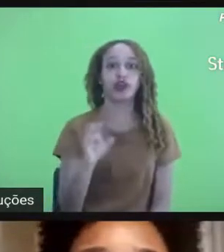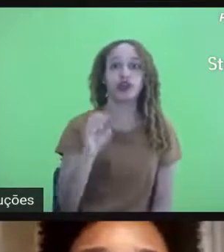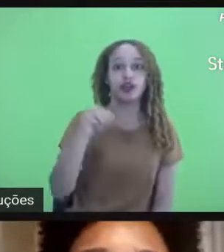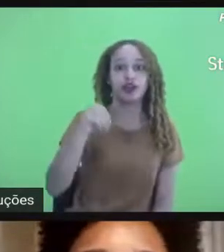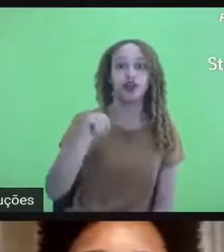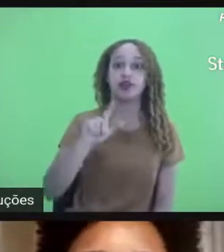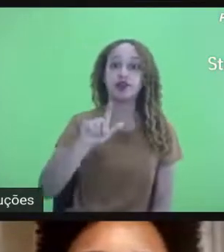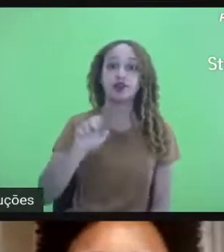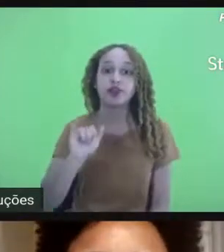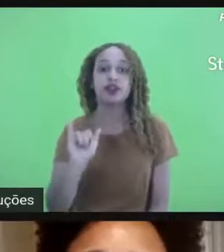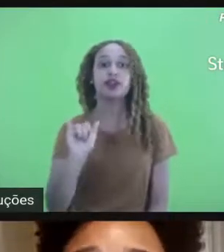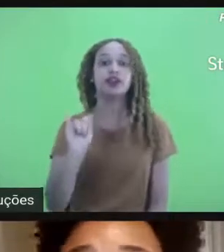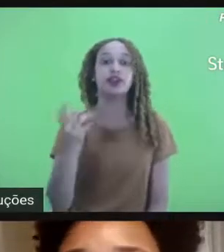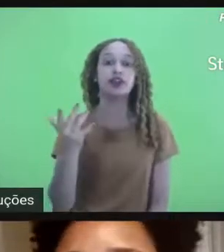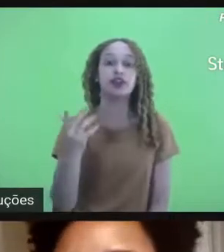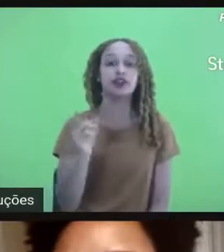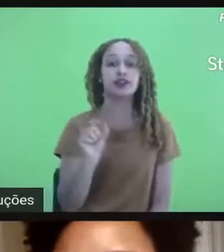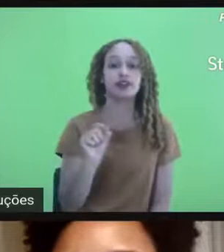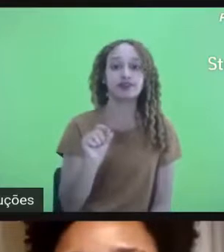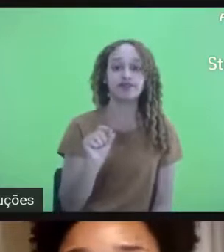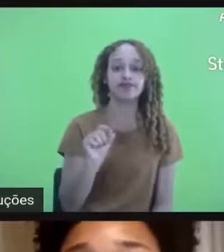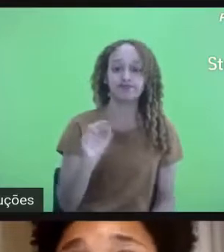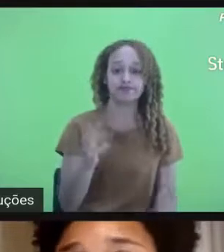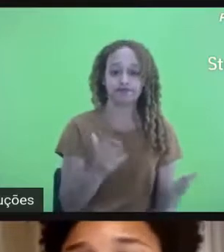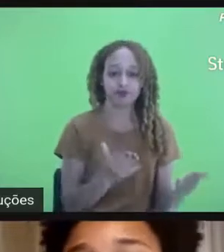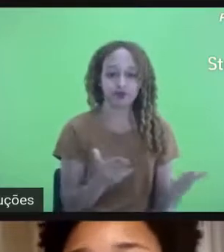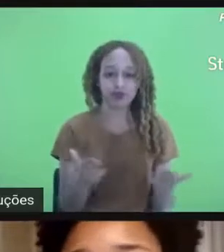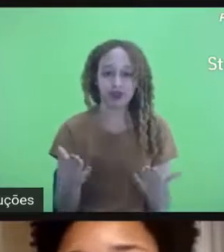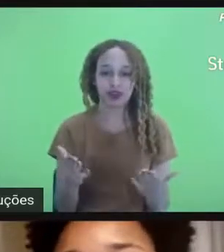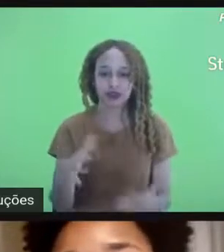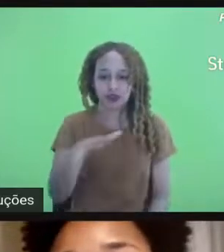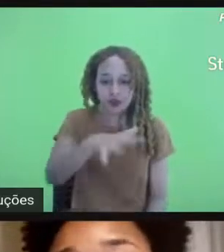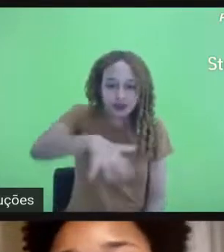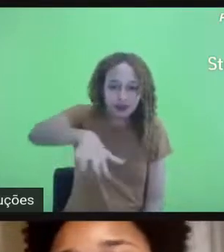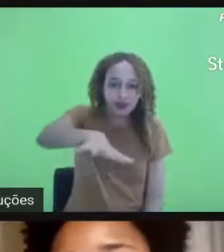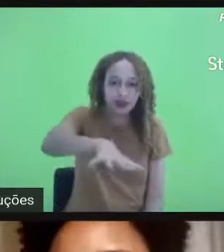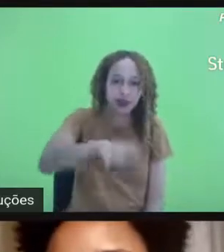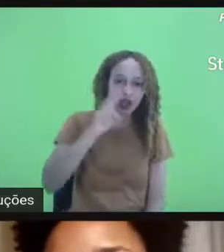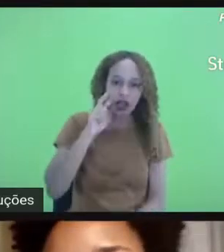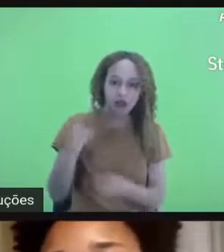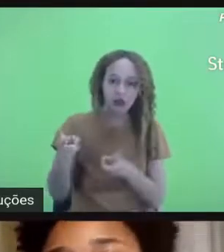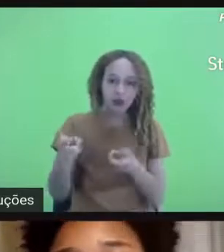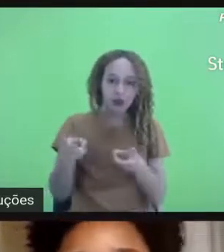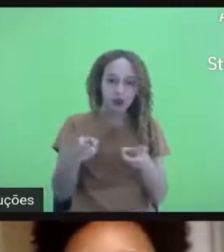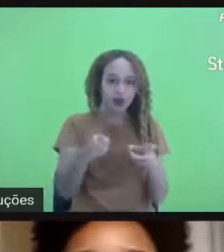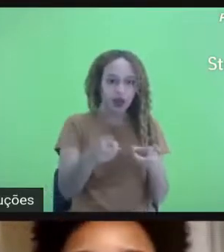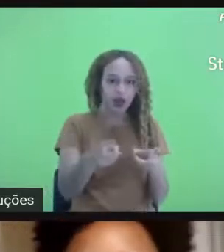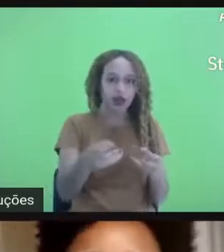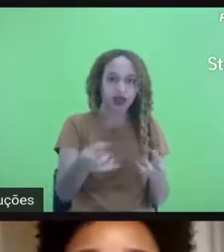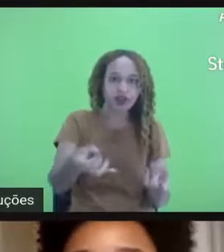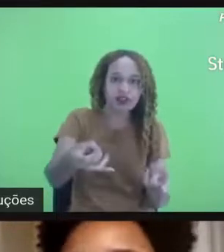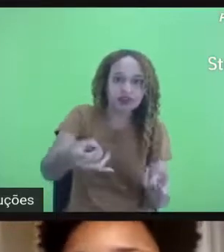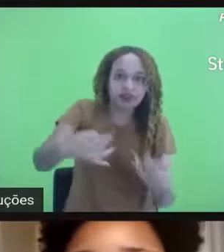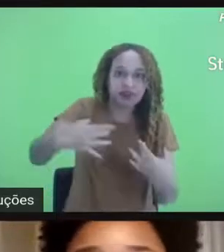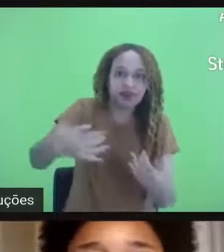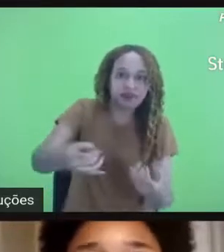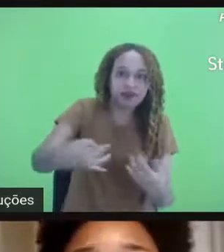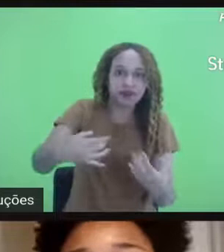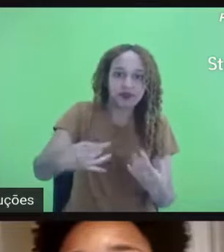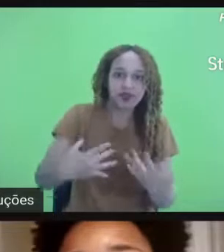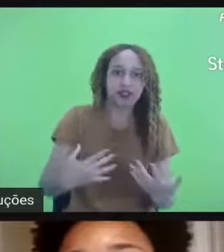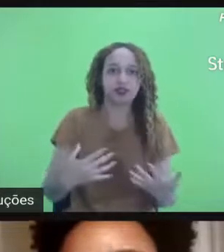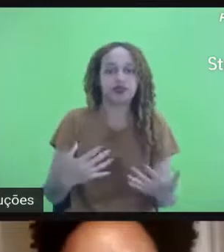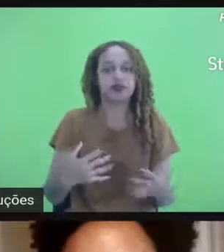Emily, né? Essa escola que muitas vezes excluem, mesmo com a inclusão